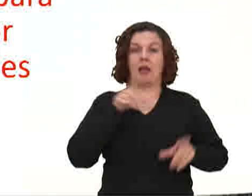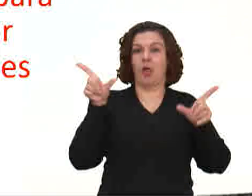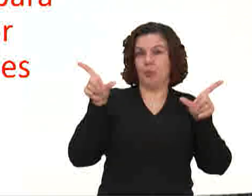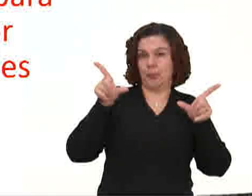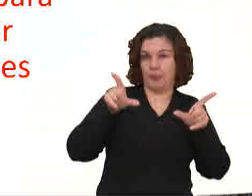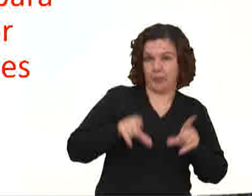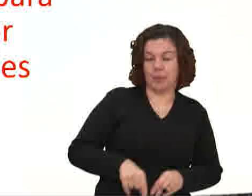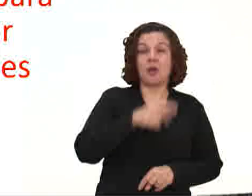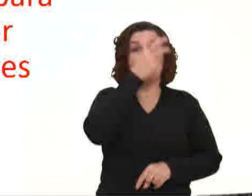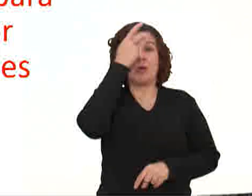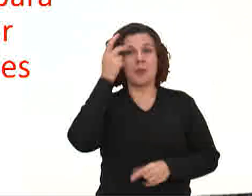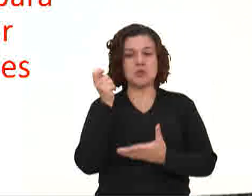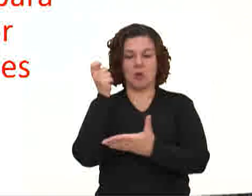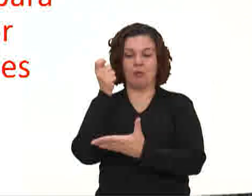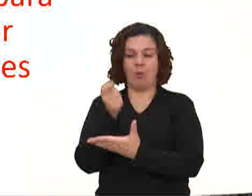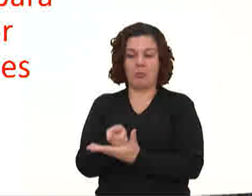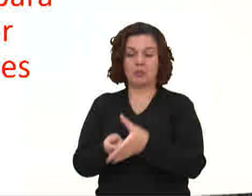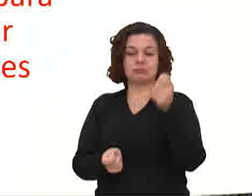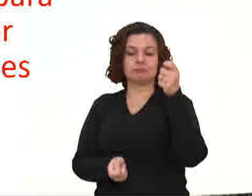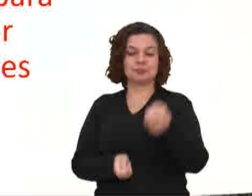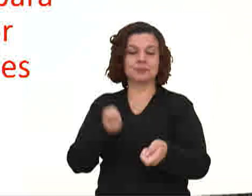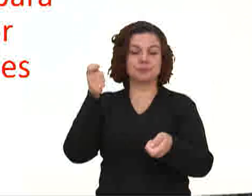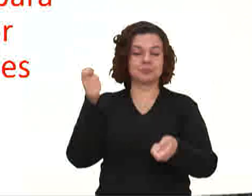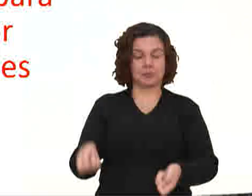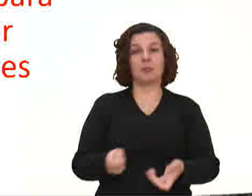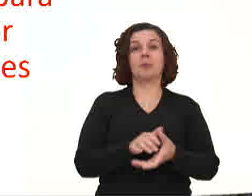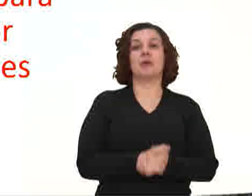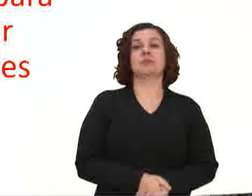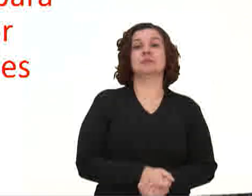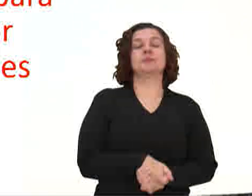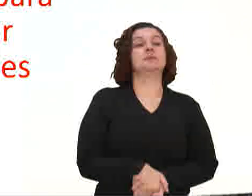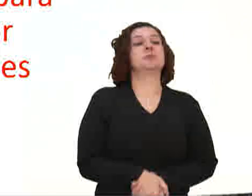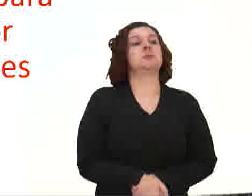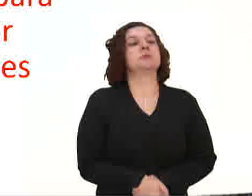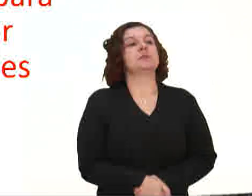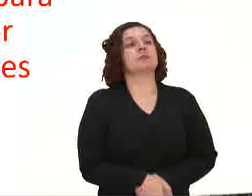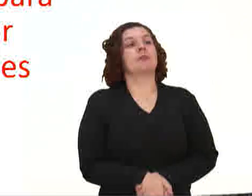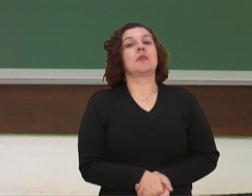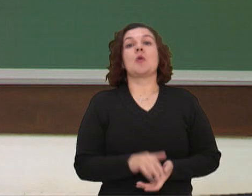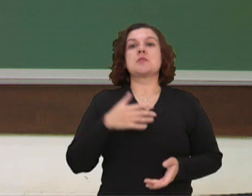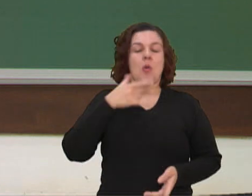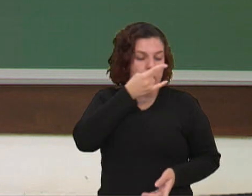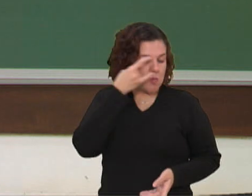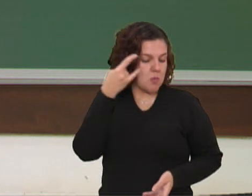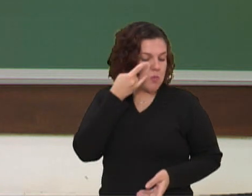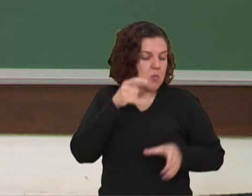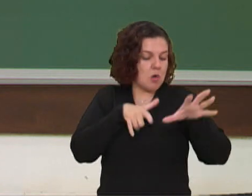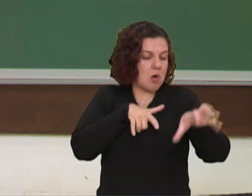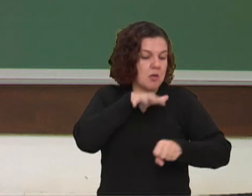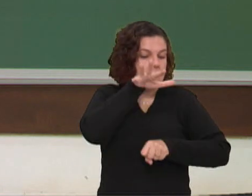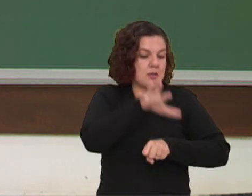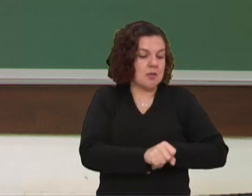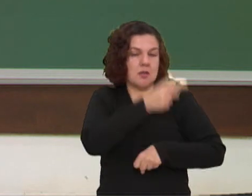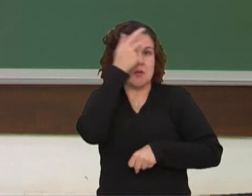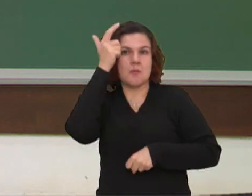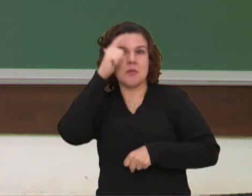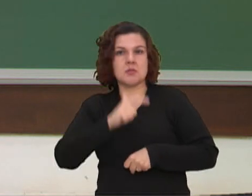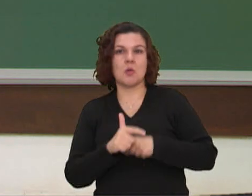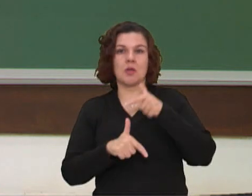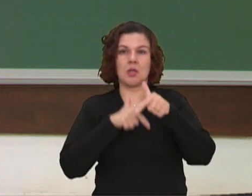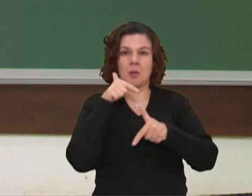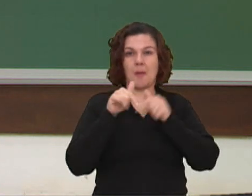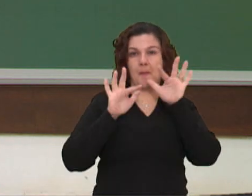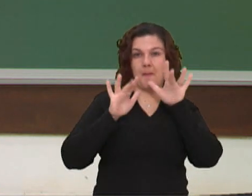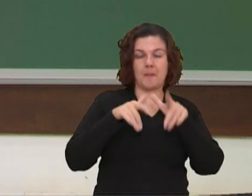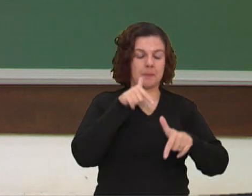resultantes dessa descentralização. Se eu exploro a mão de obra, se eu exploro o recurso, se eu descentralizo, como aconteceu com o